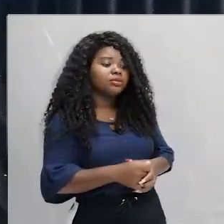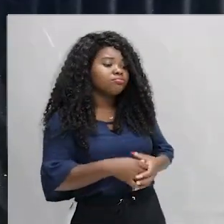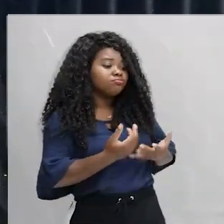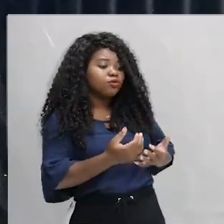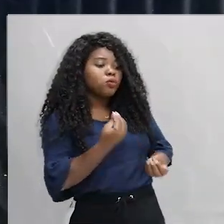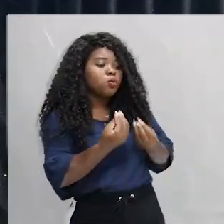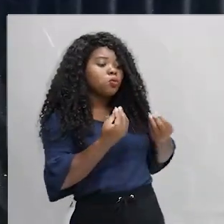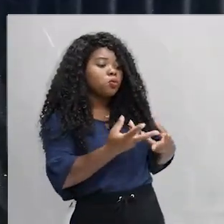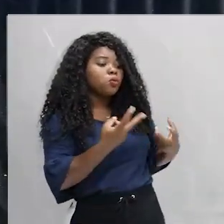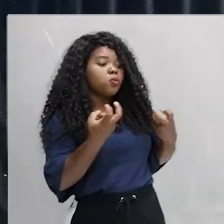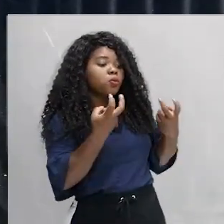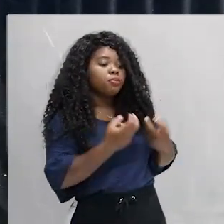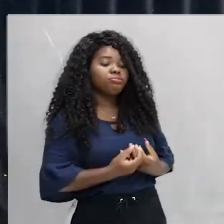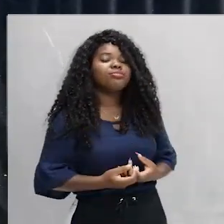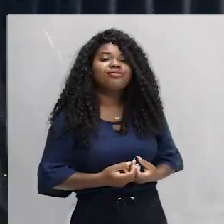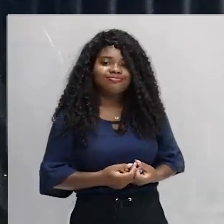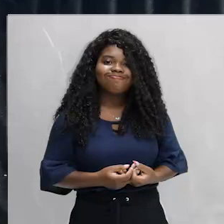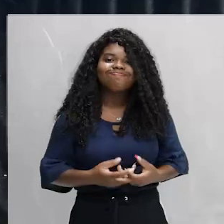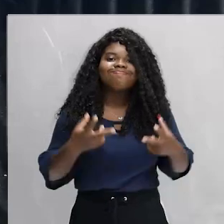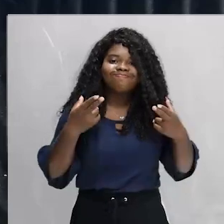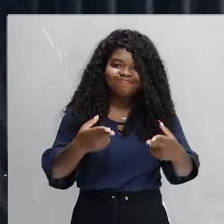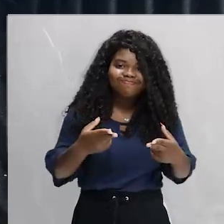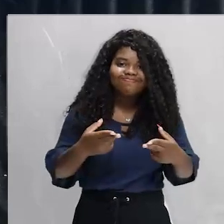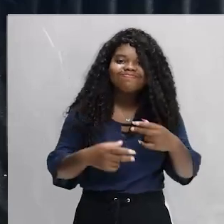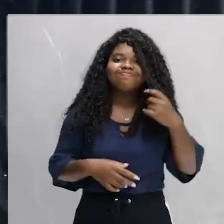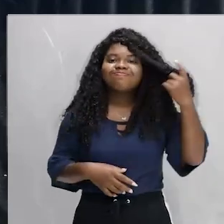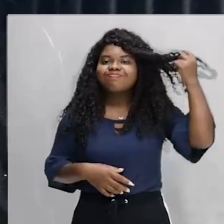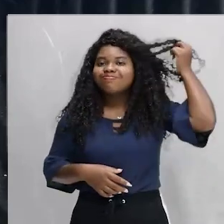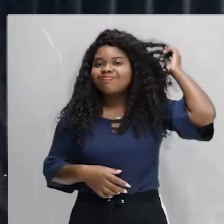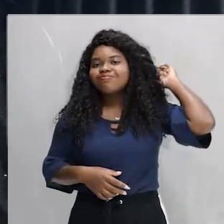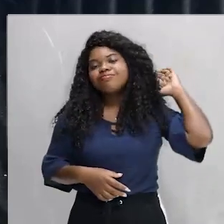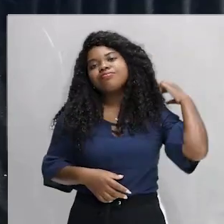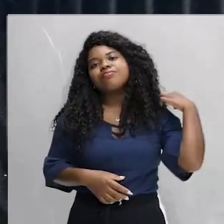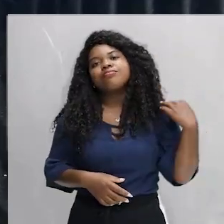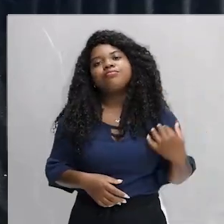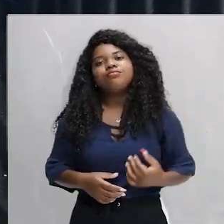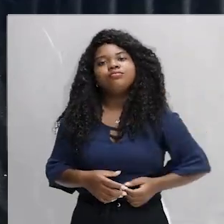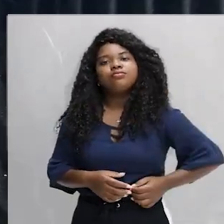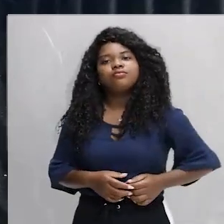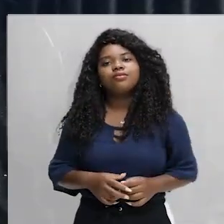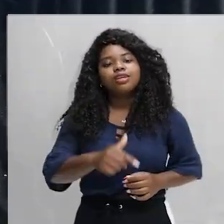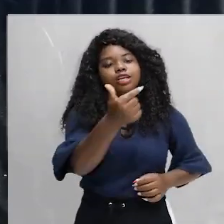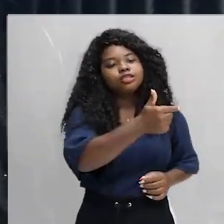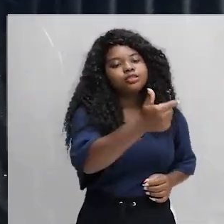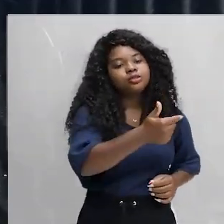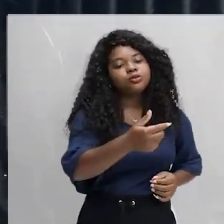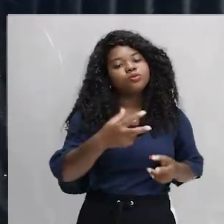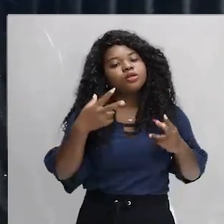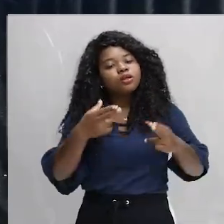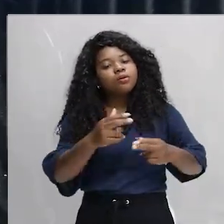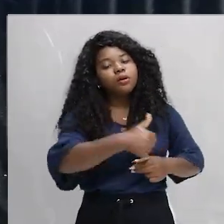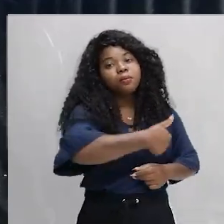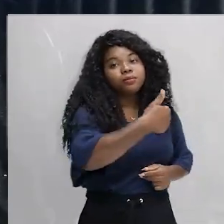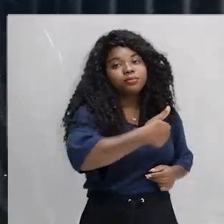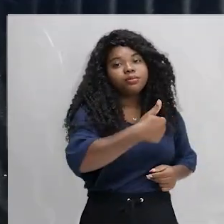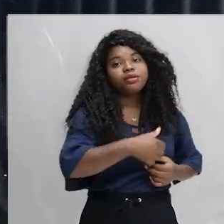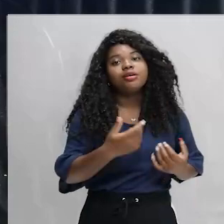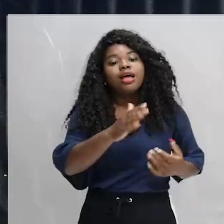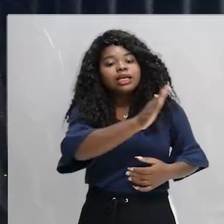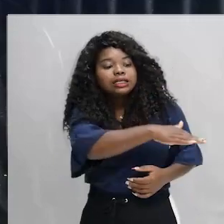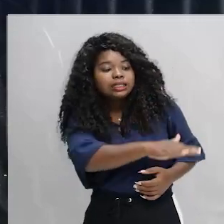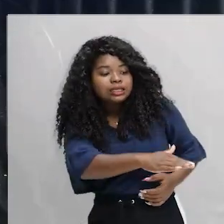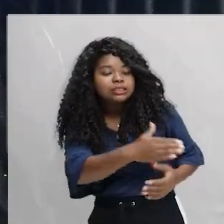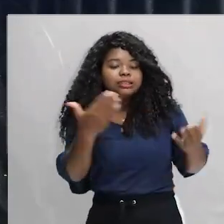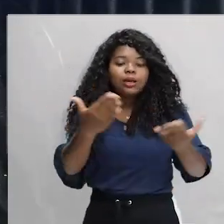gente perceber que é a primeira é a mesma segunda, né? A segunda é a mesma pessoa, né? Ele quanto criança, ele